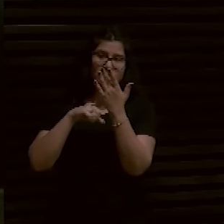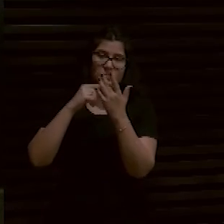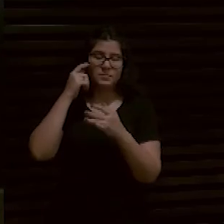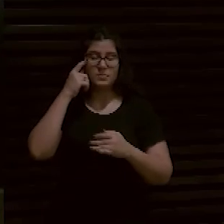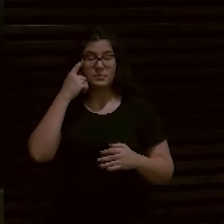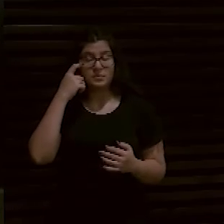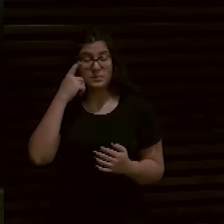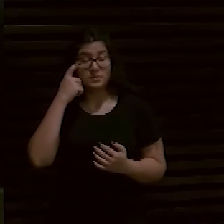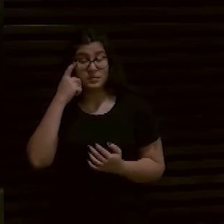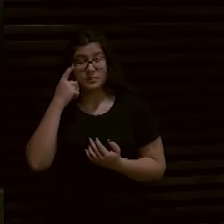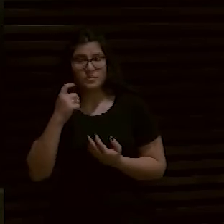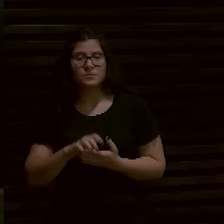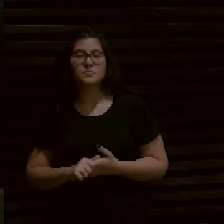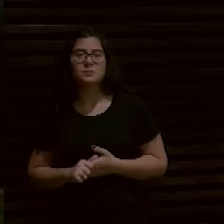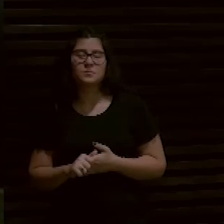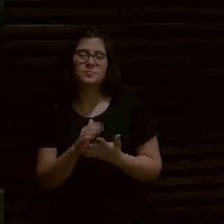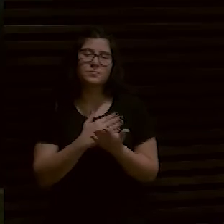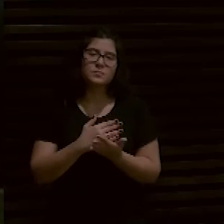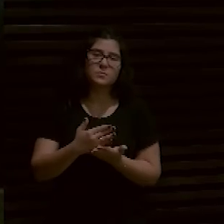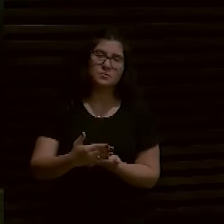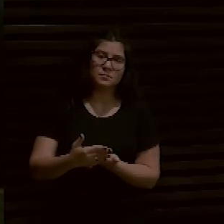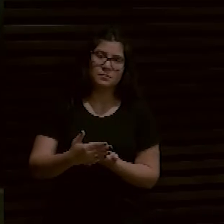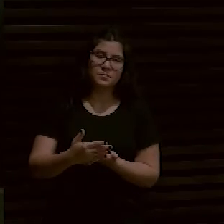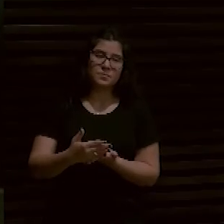E aí, mais adiante,